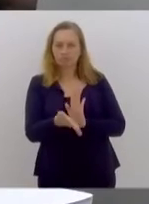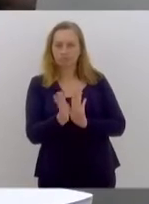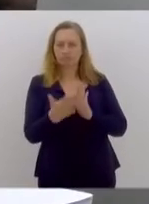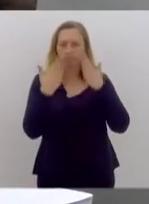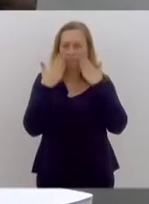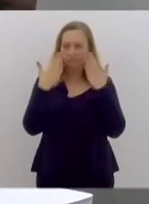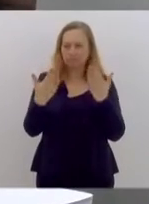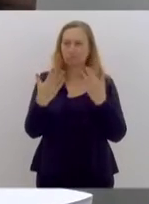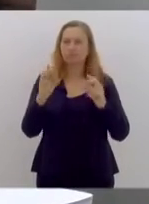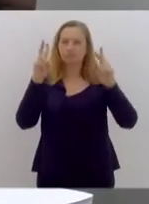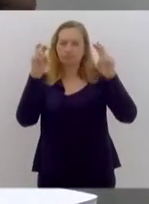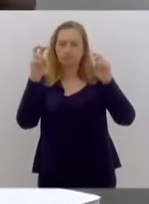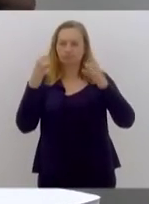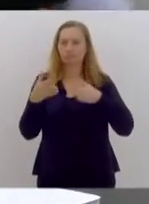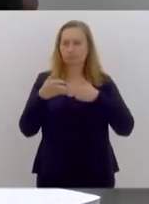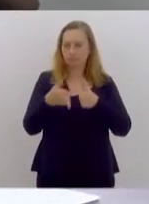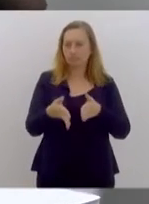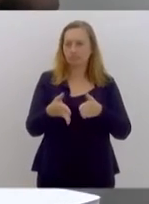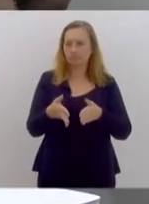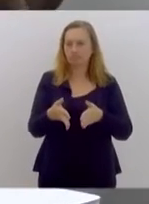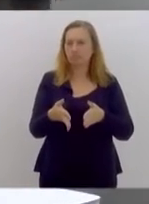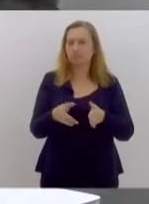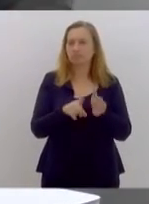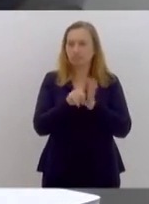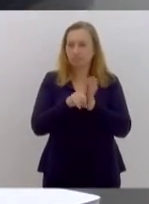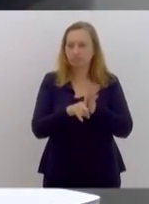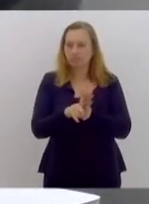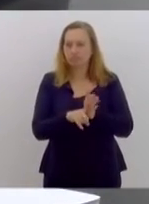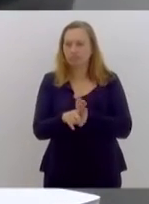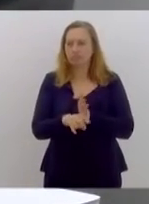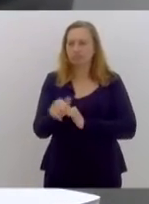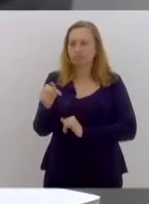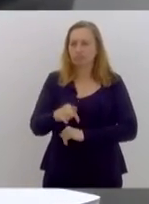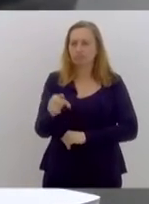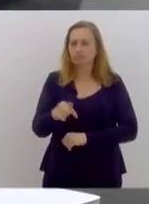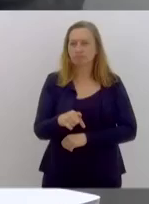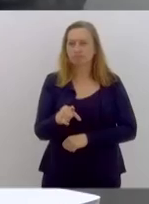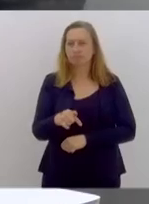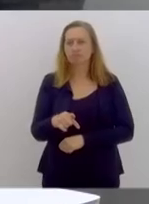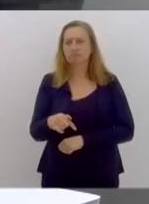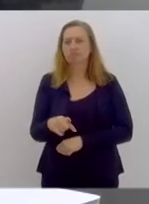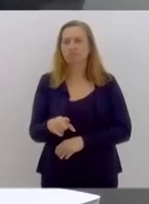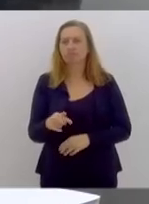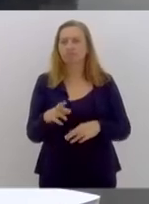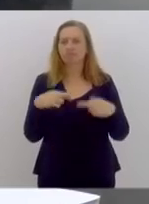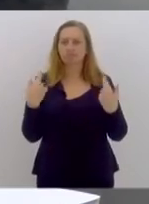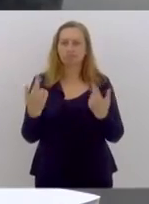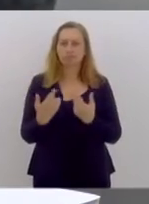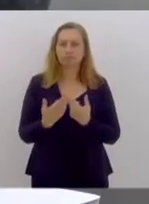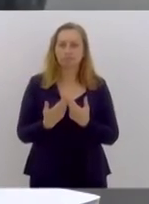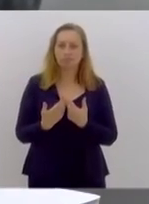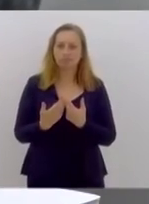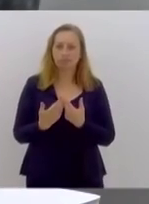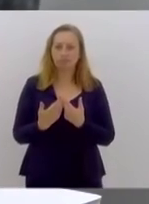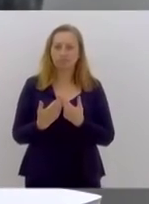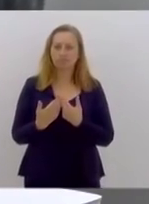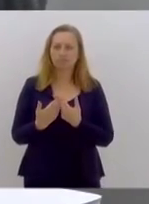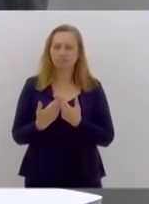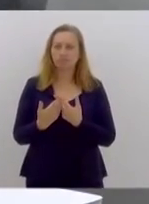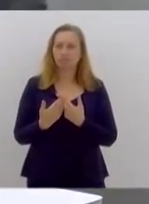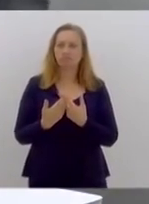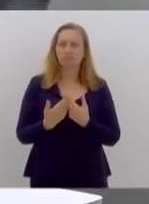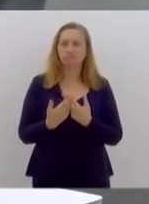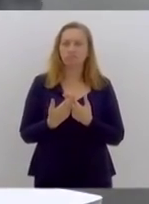apresentam as questões mais centrais que nós investigamos aqui seja nas reuniões seja nas nas